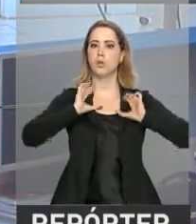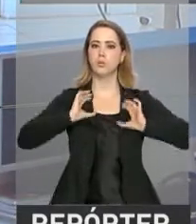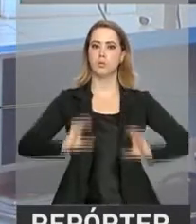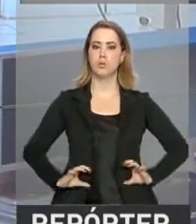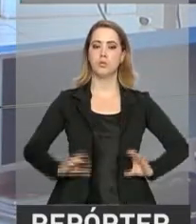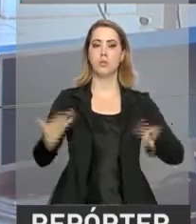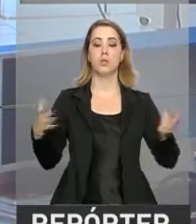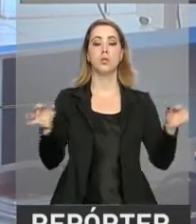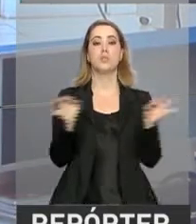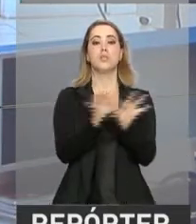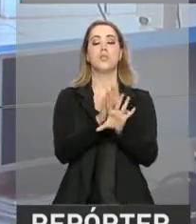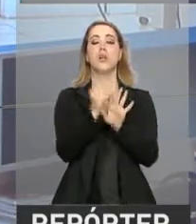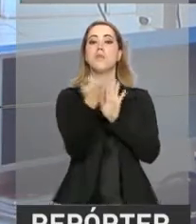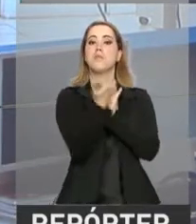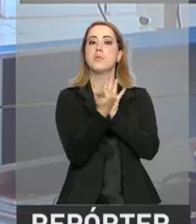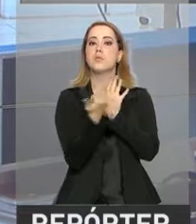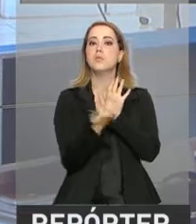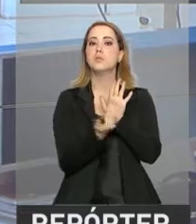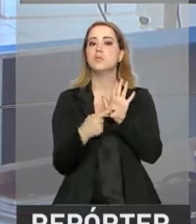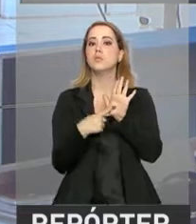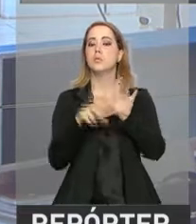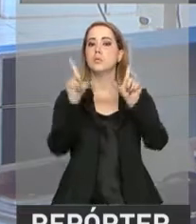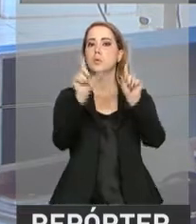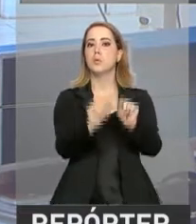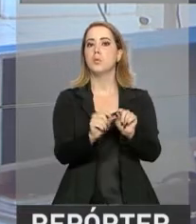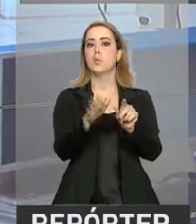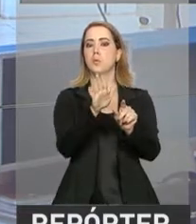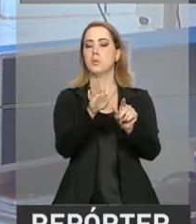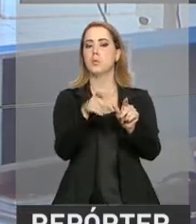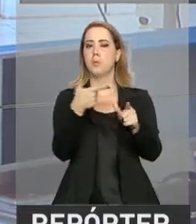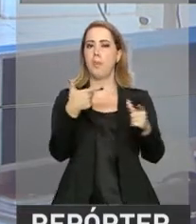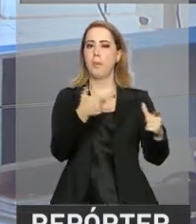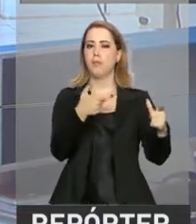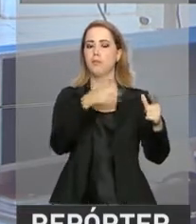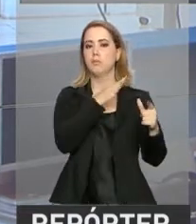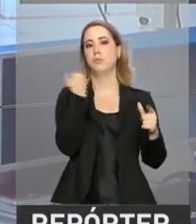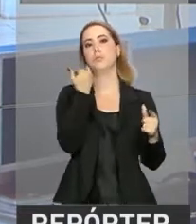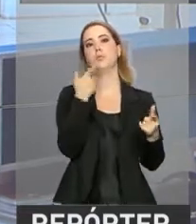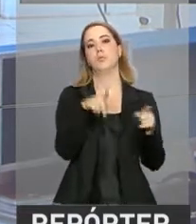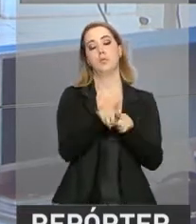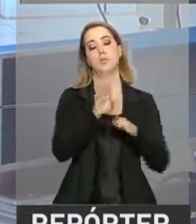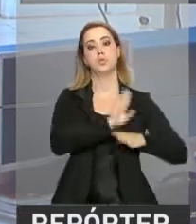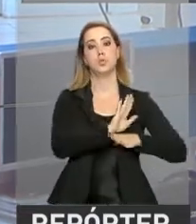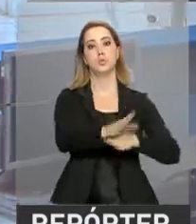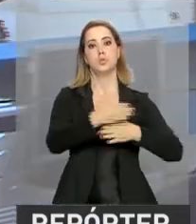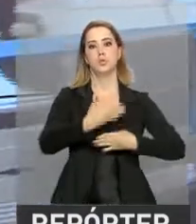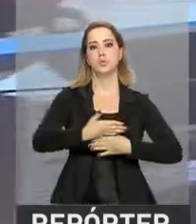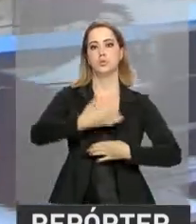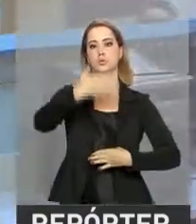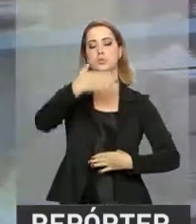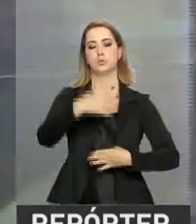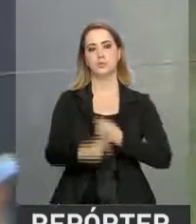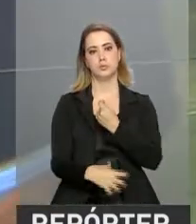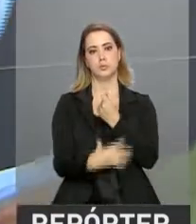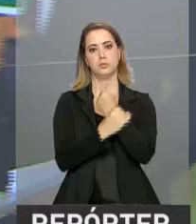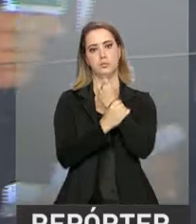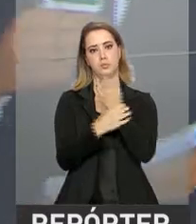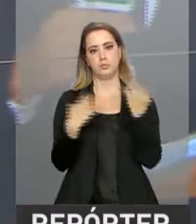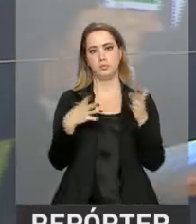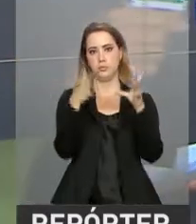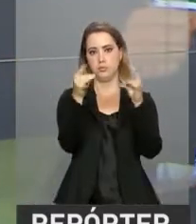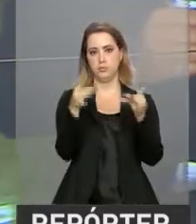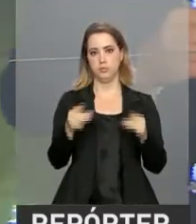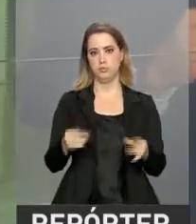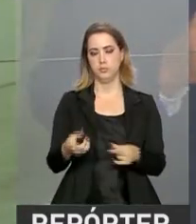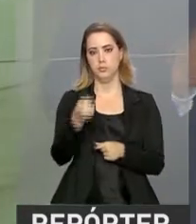finalizando um plano nacional para reduzir os homicídios e garantir a segurança nas fronteiras vamos saber os detalhes desse assunto